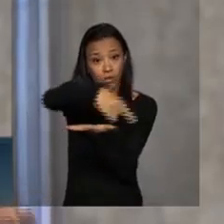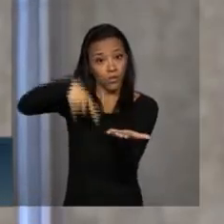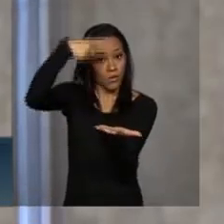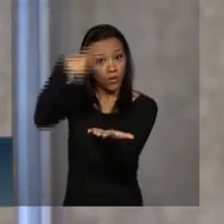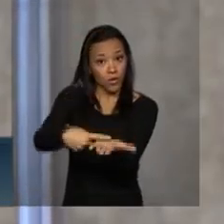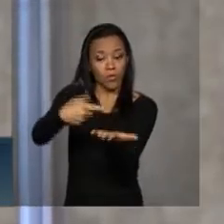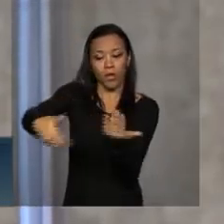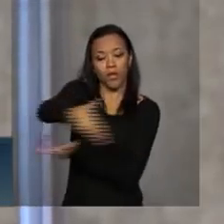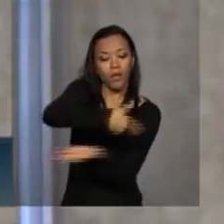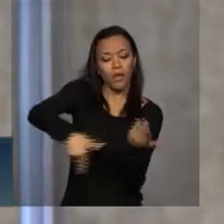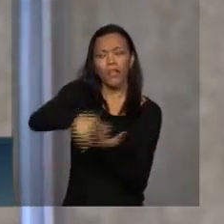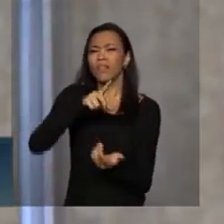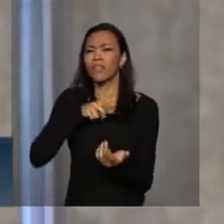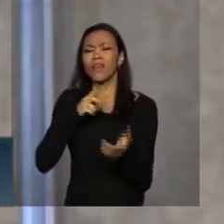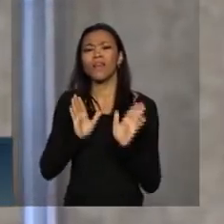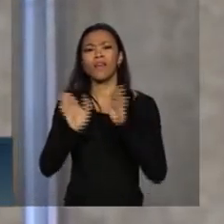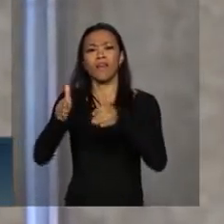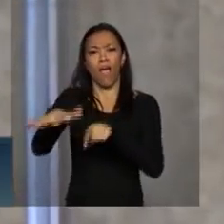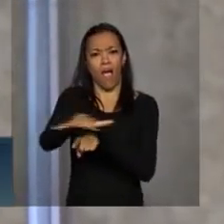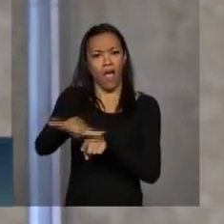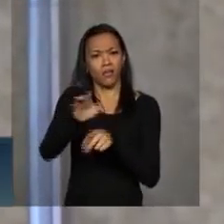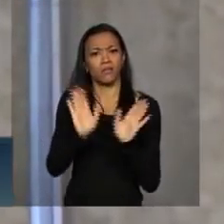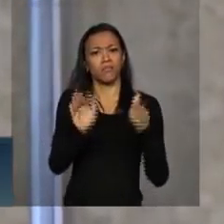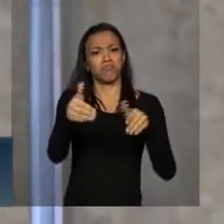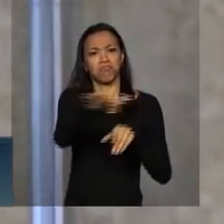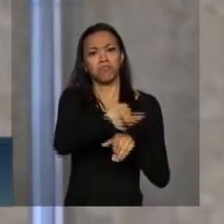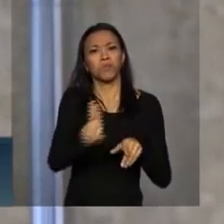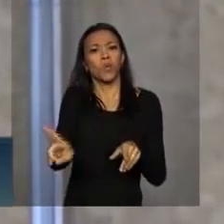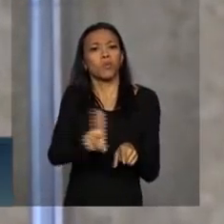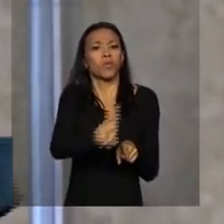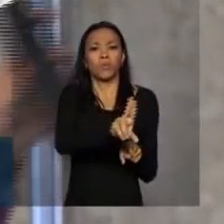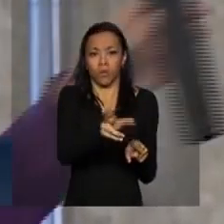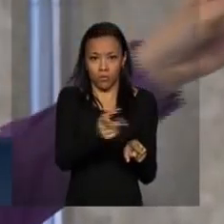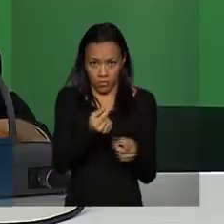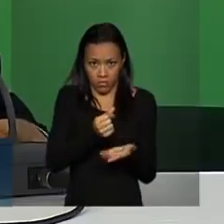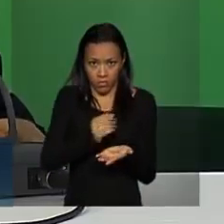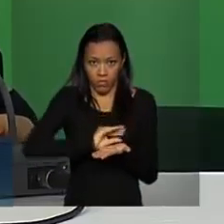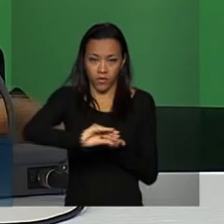áreas específicas em que se pretende atuar os dois países em investimento?